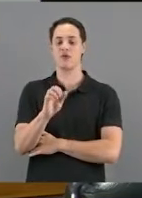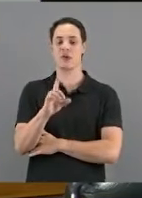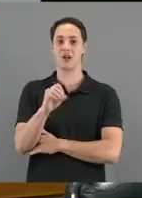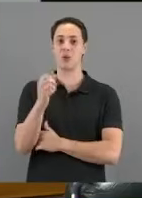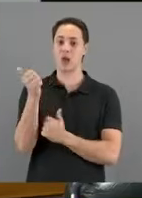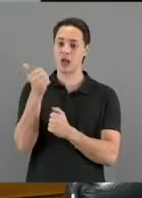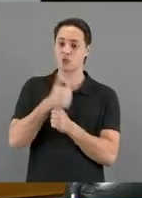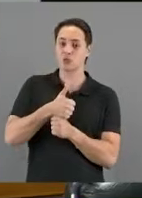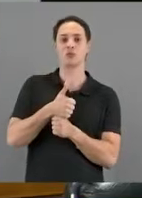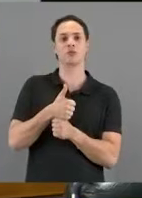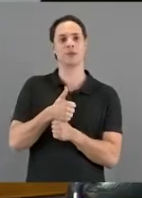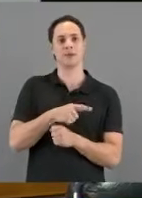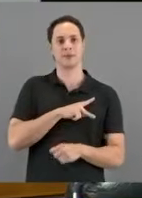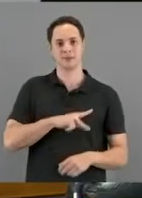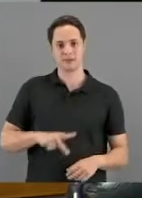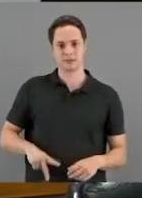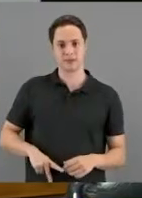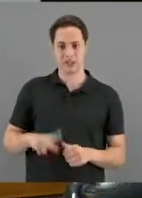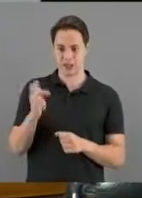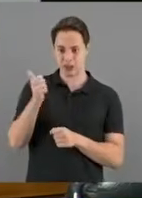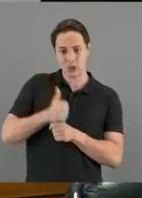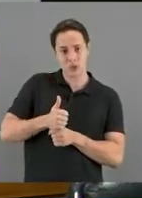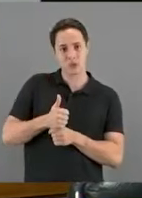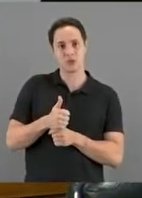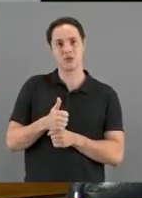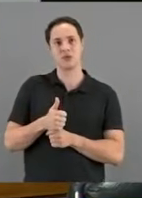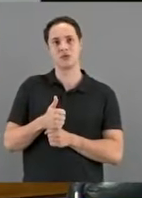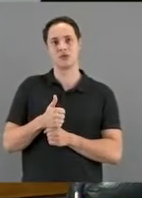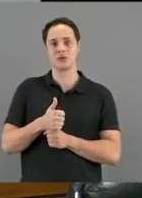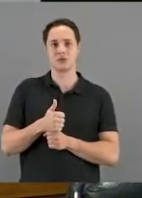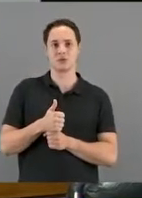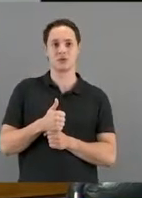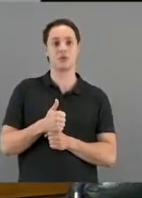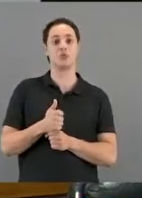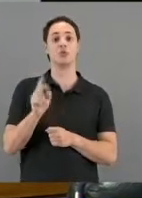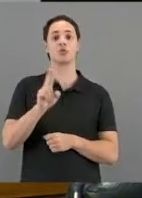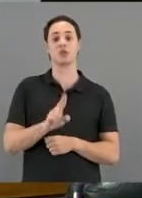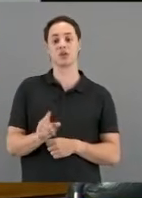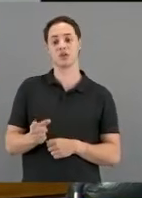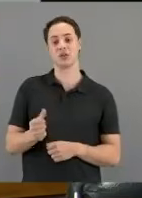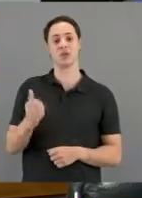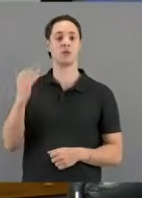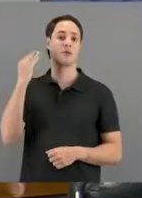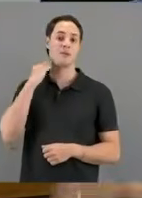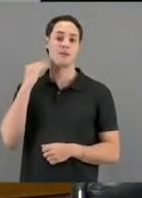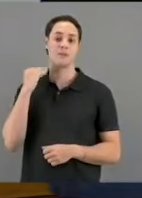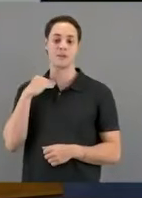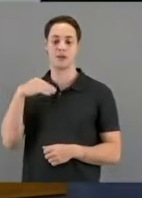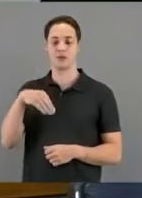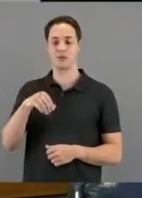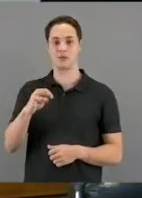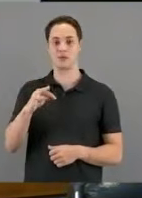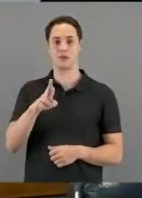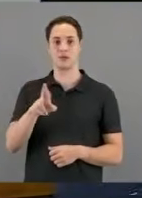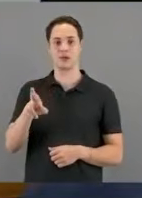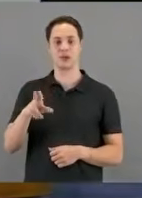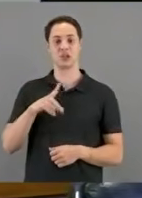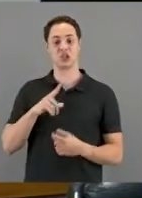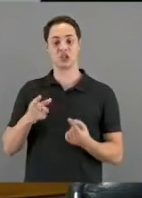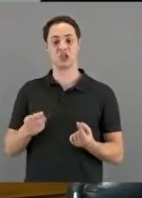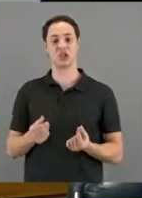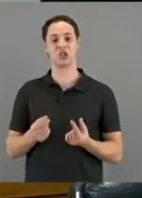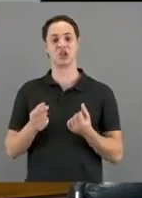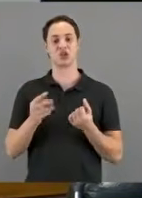assume a presidência desse fundo com o dinheiro do Banco Master, com esse dinheiro de títulos podres captados